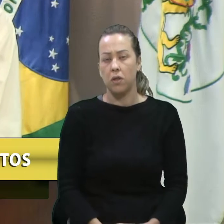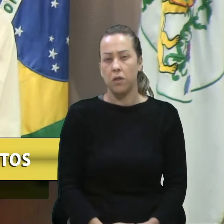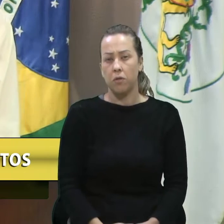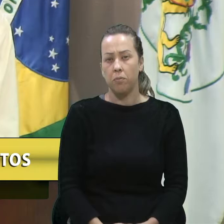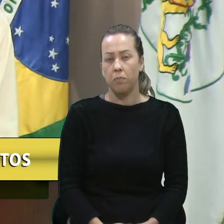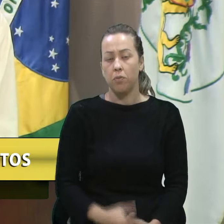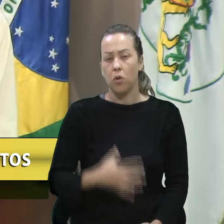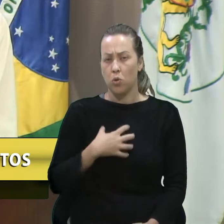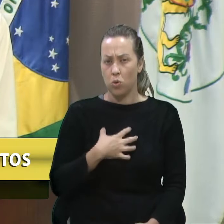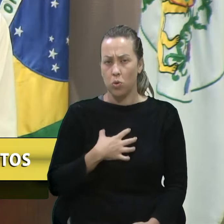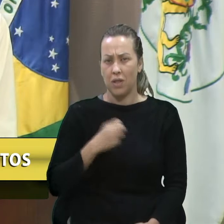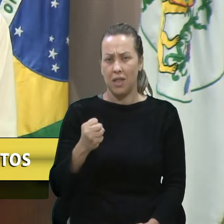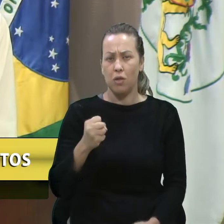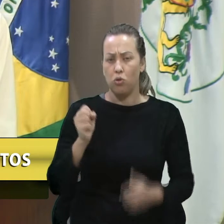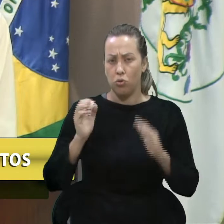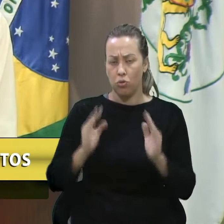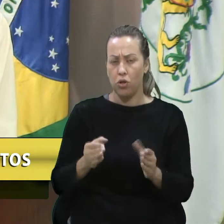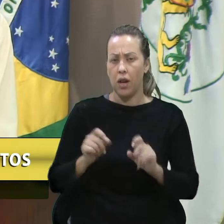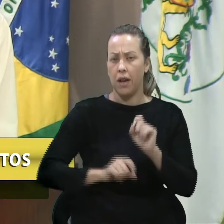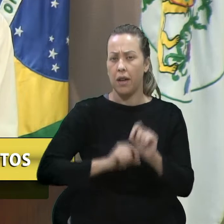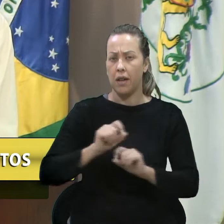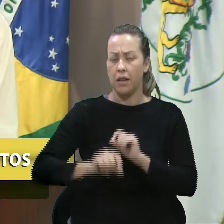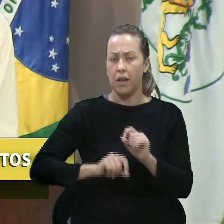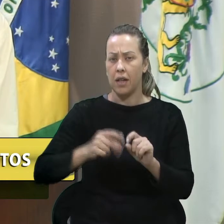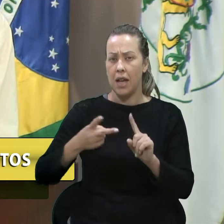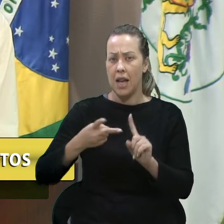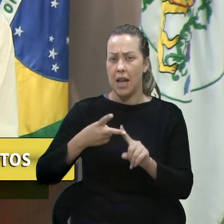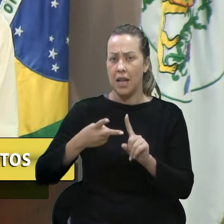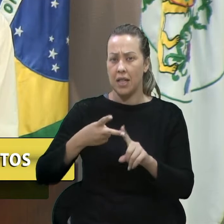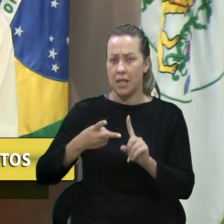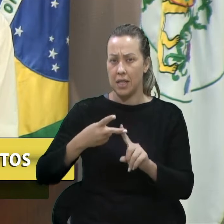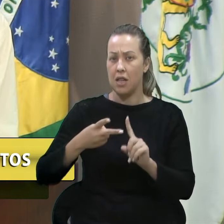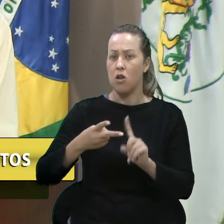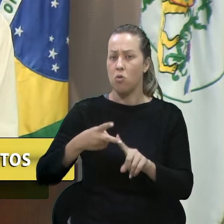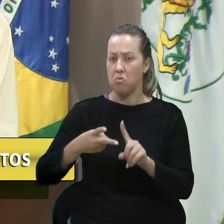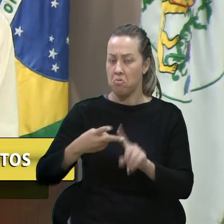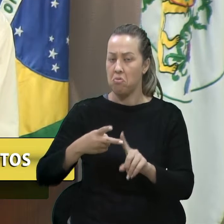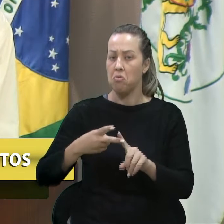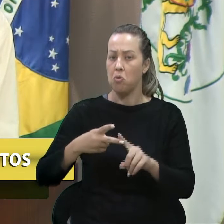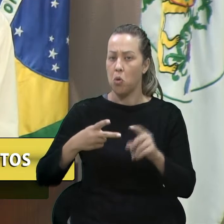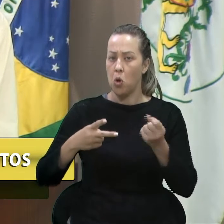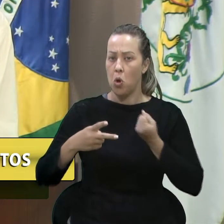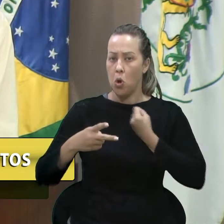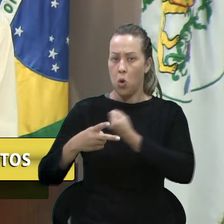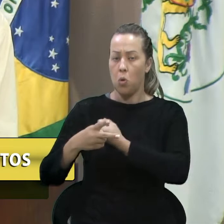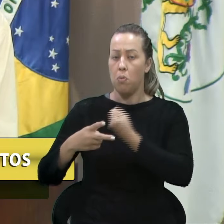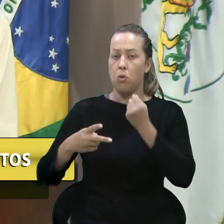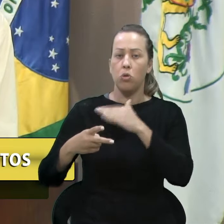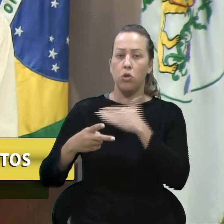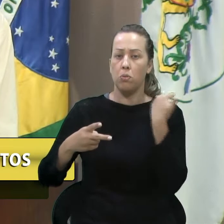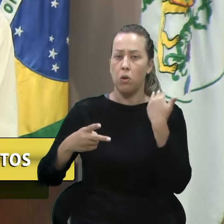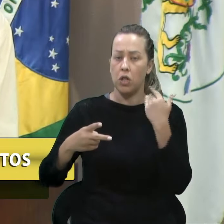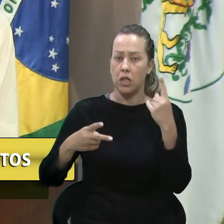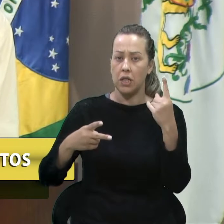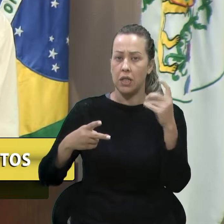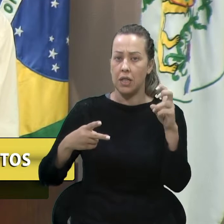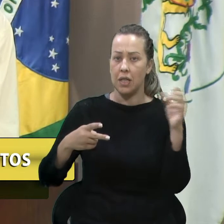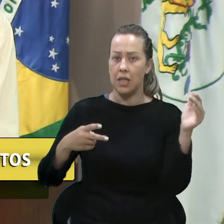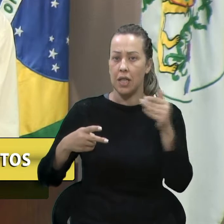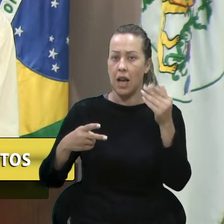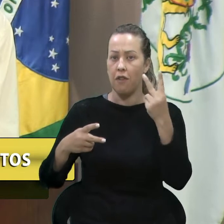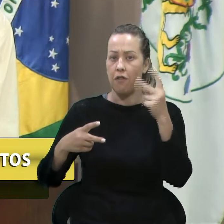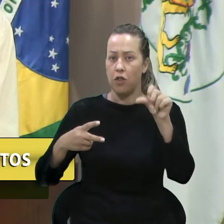o suicídio já é a segunda causa de morte entre jovens de 15 a